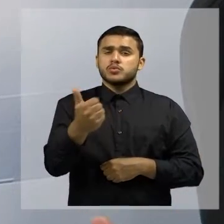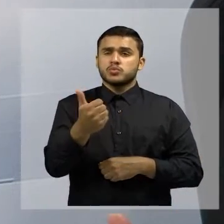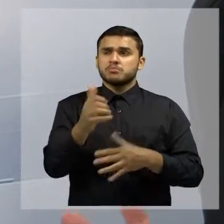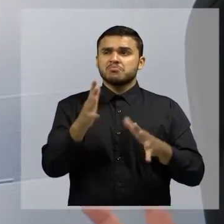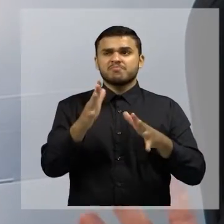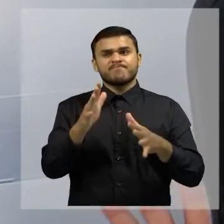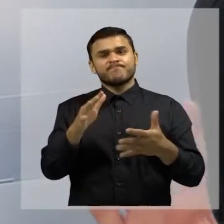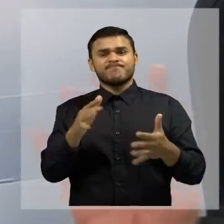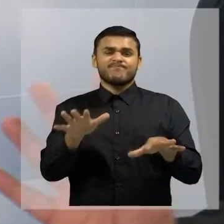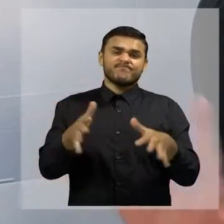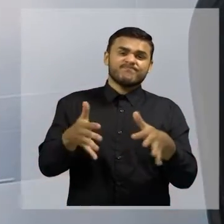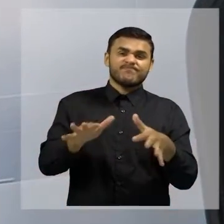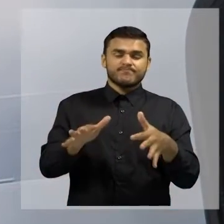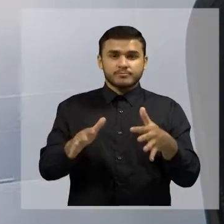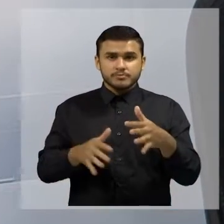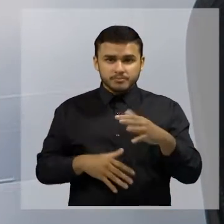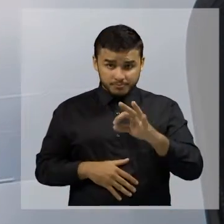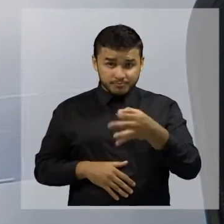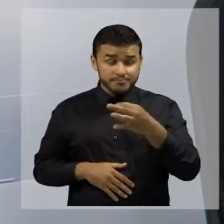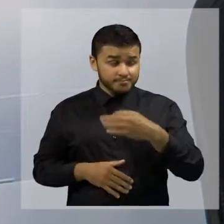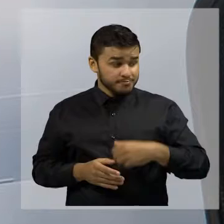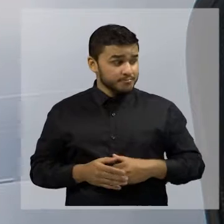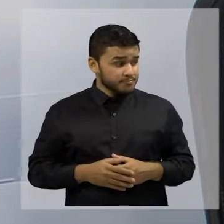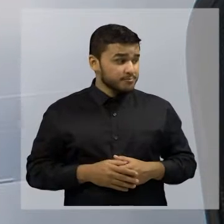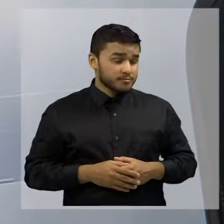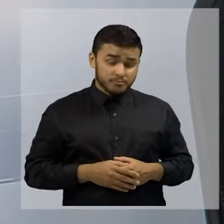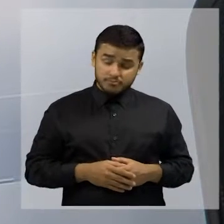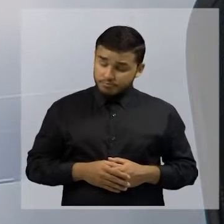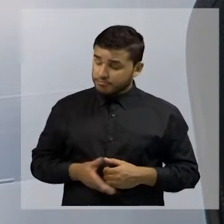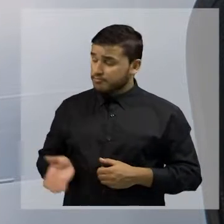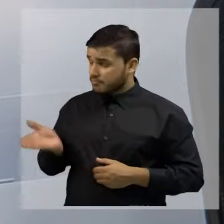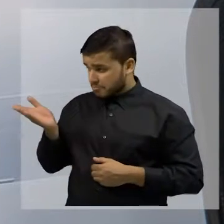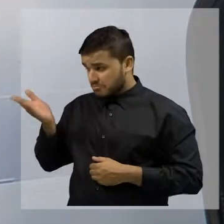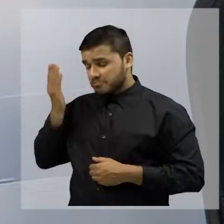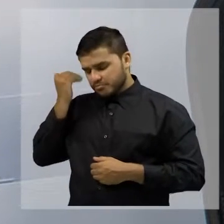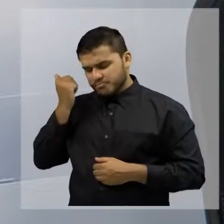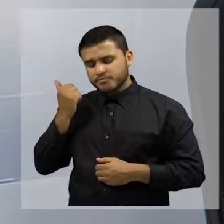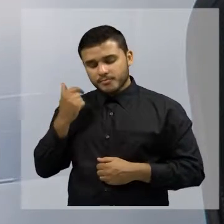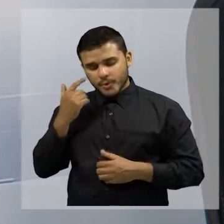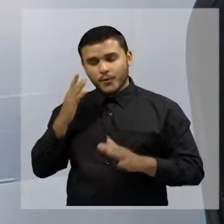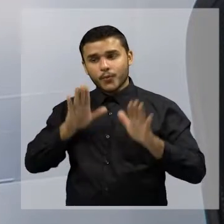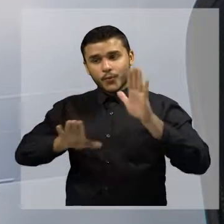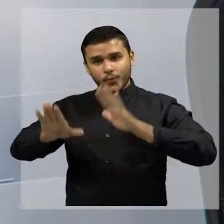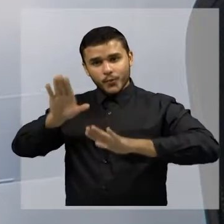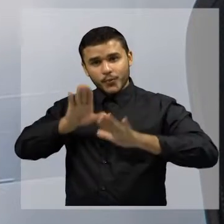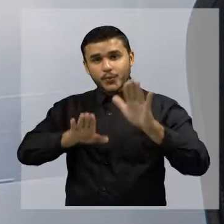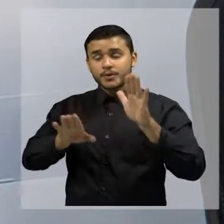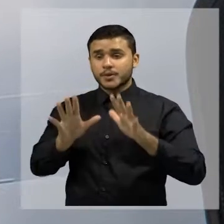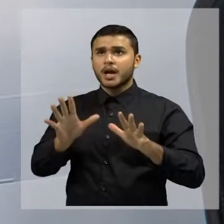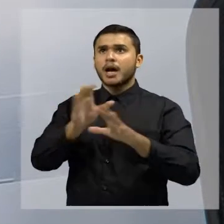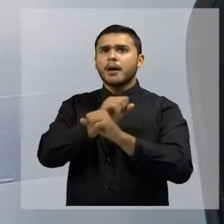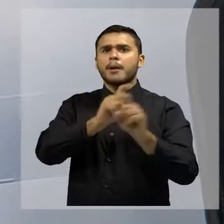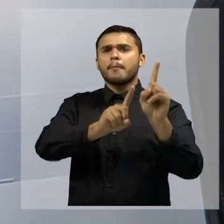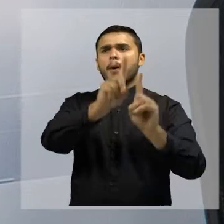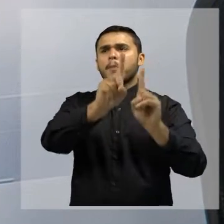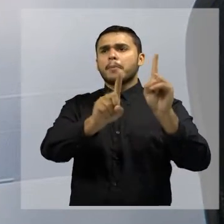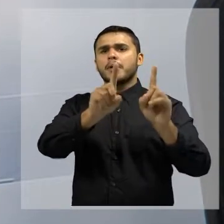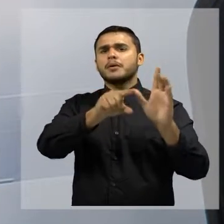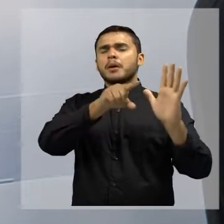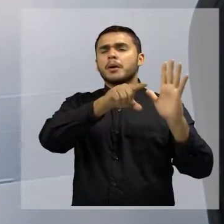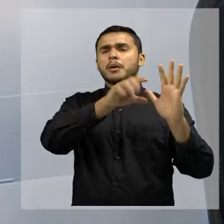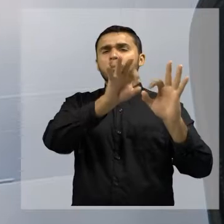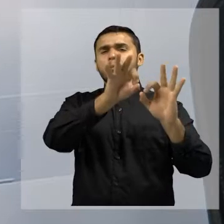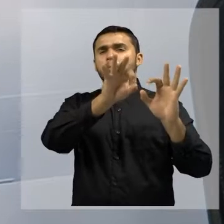que você há de concordar comigo. Muitos desses processos de rejeição do governo